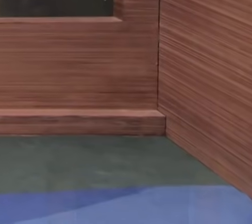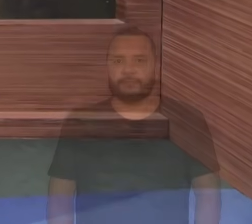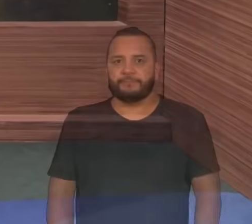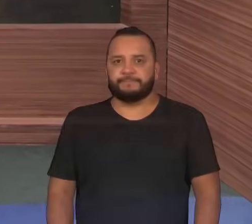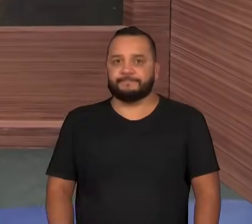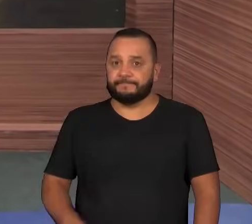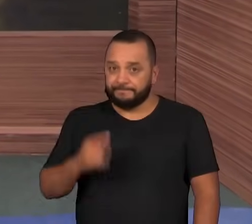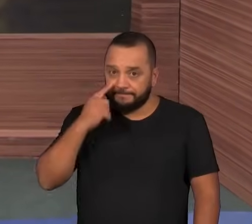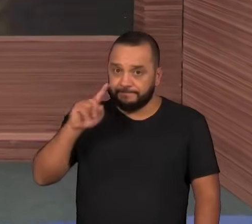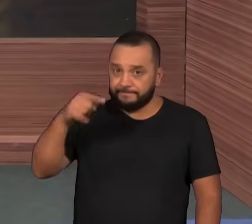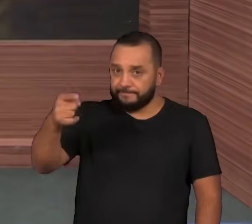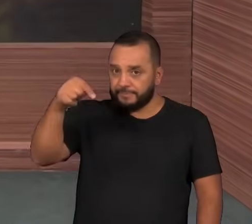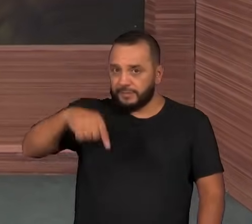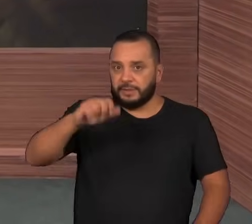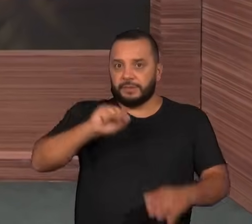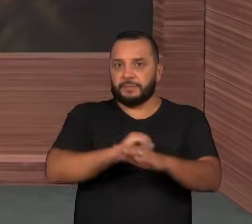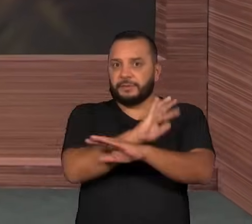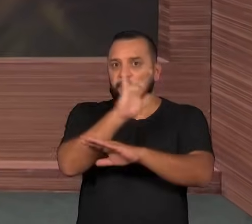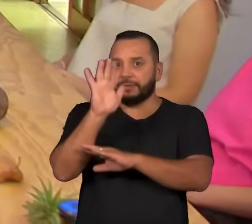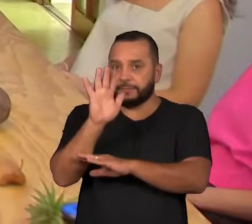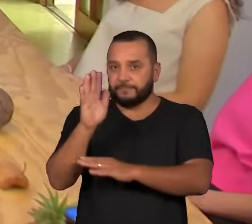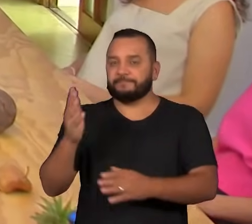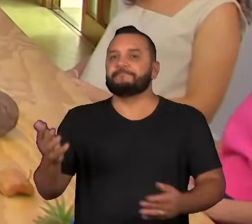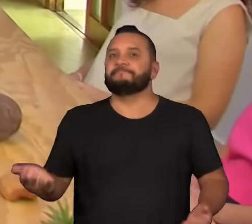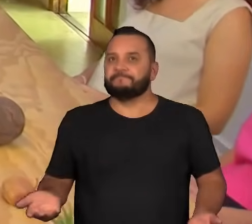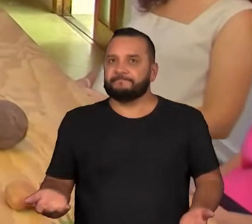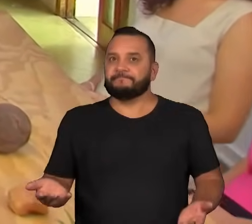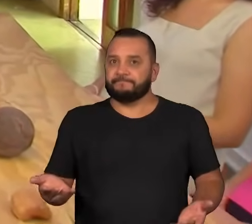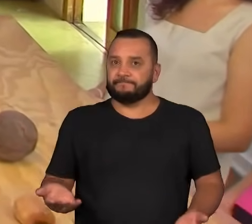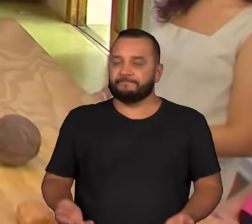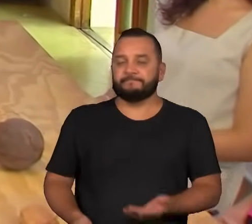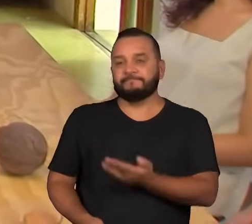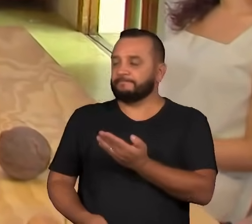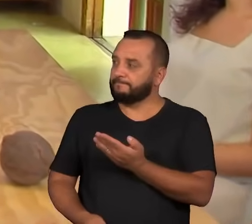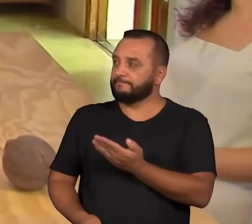Veja a seguir aqui no Repórter Eco.